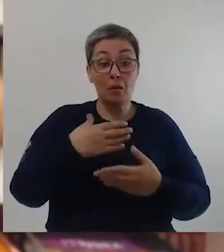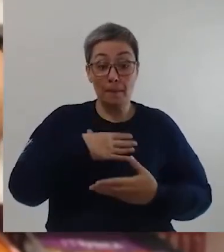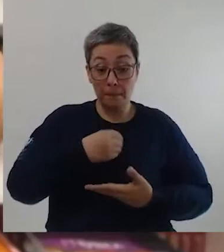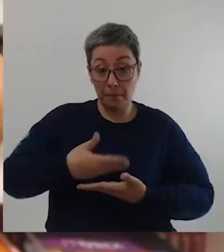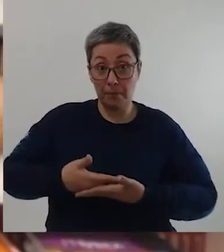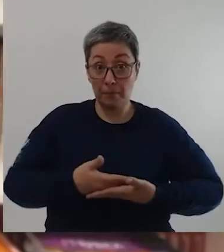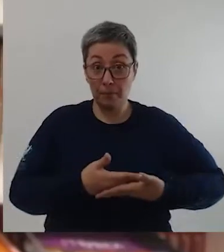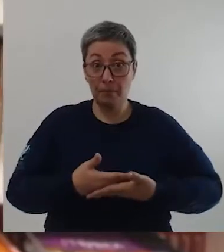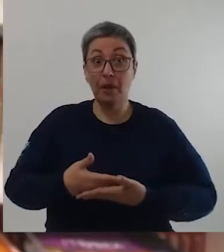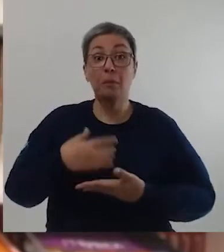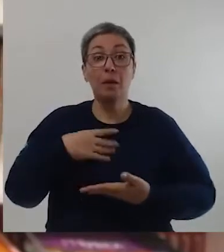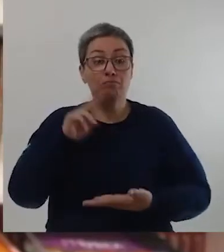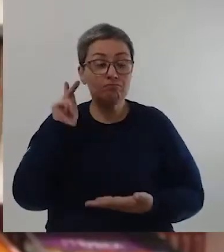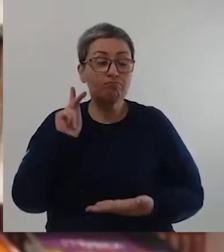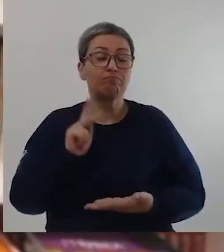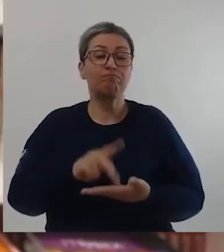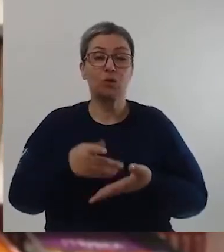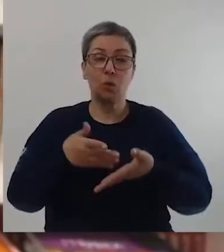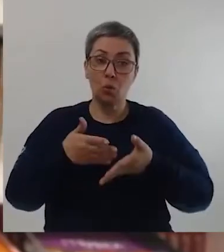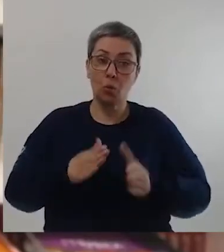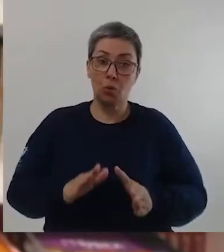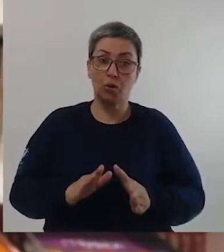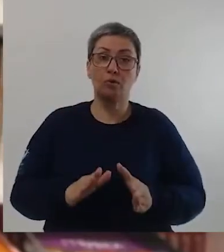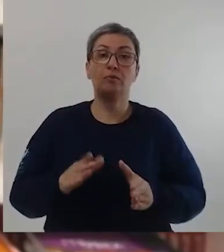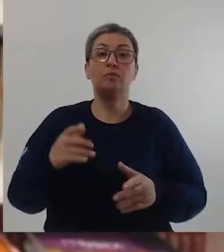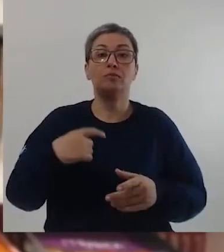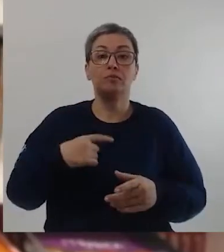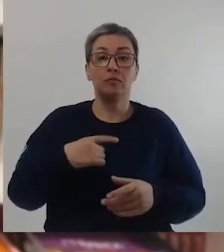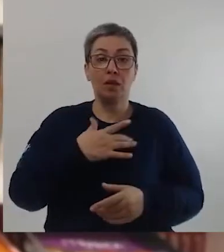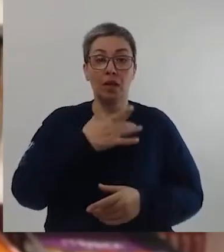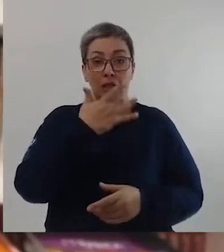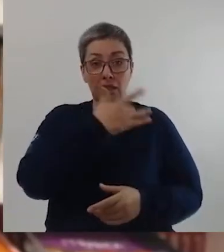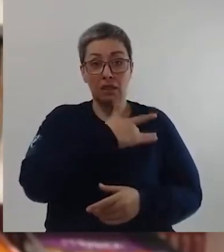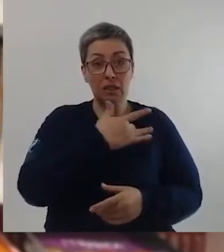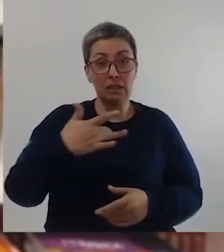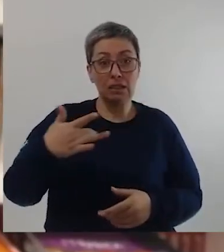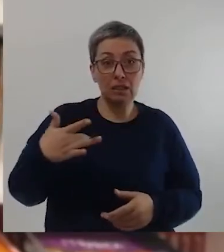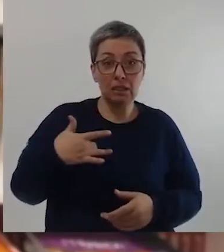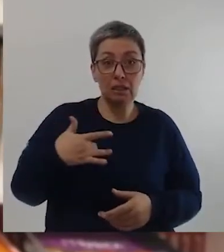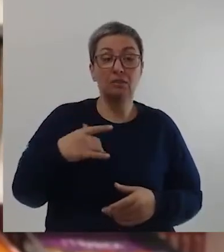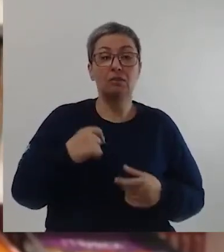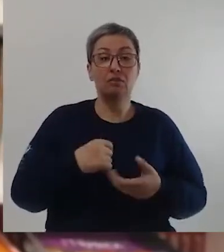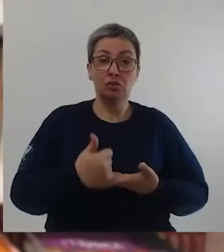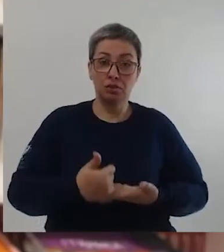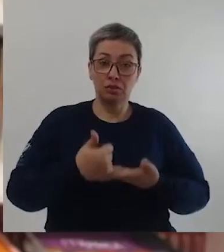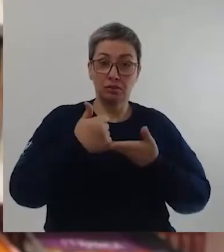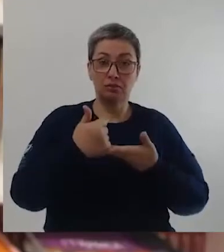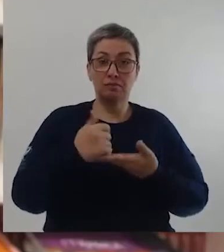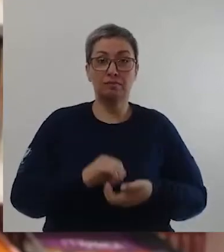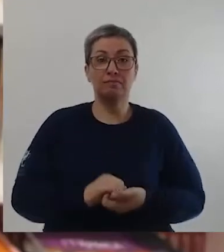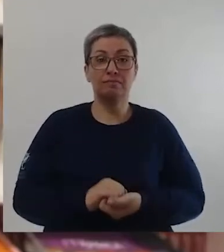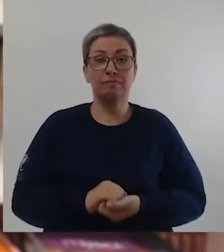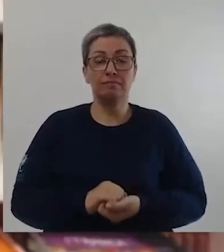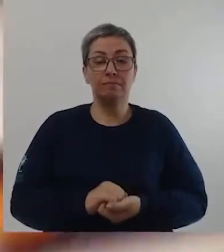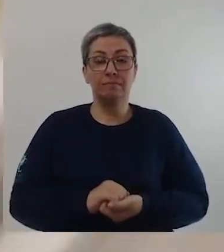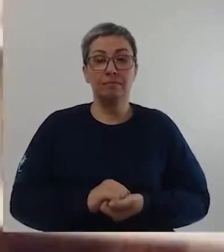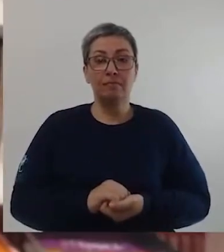a criança realmente a seu some e